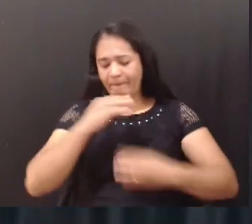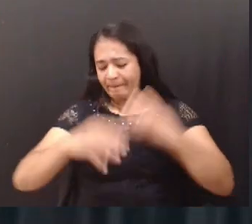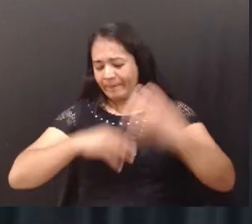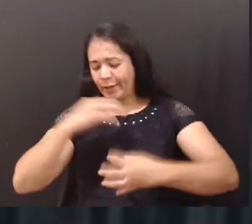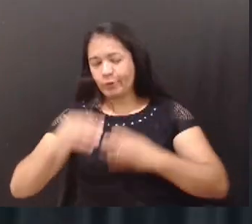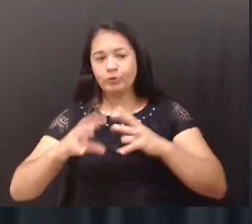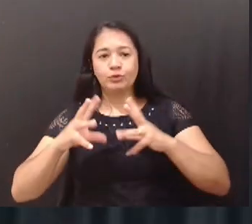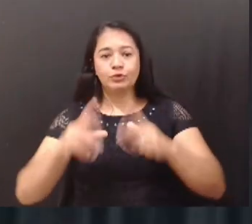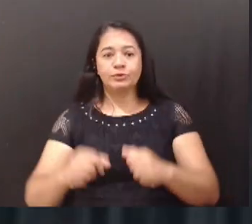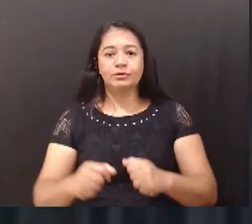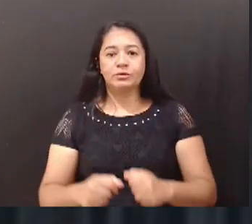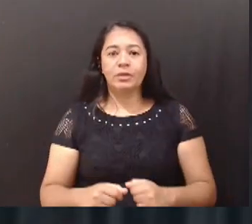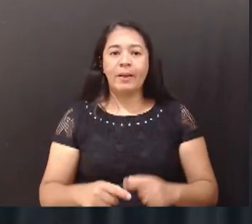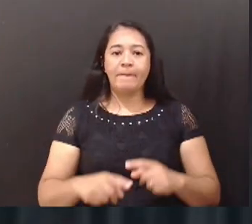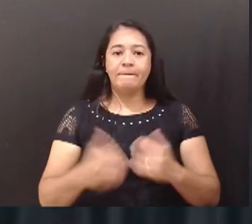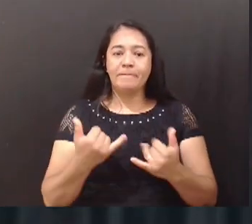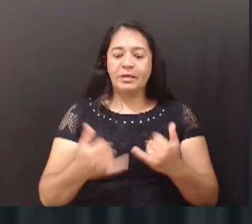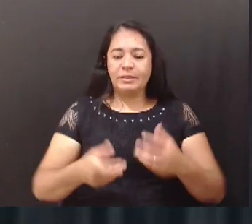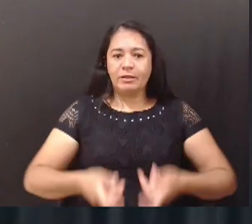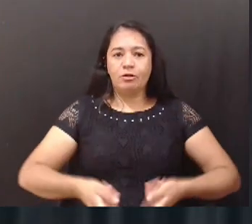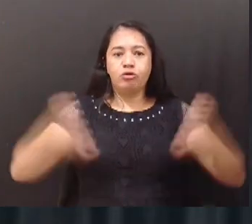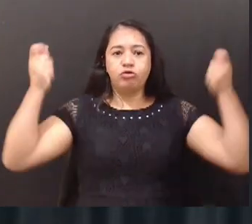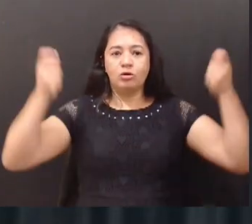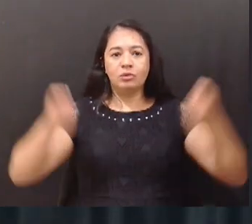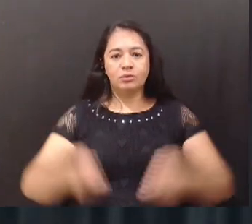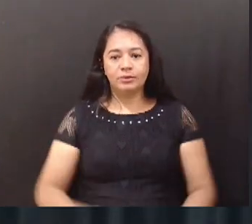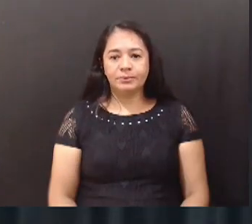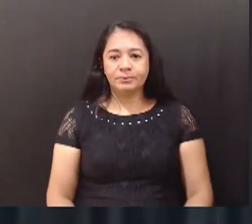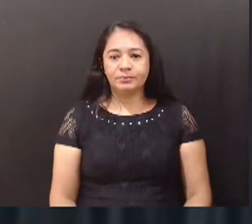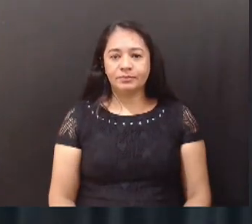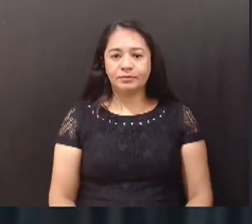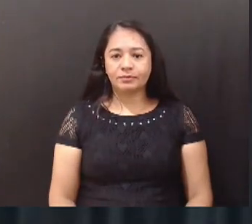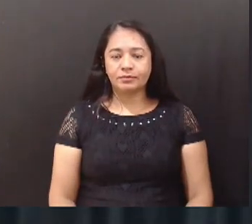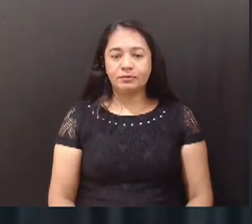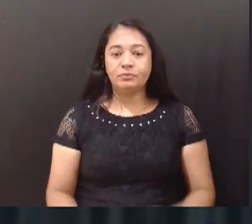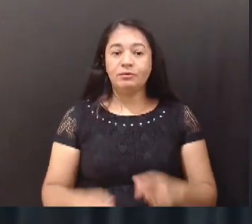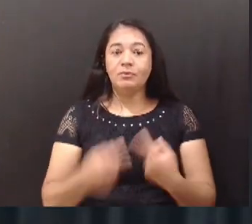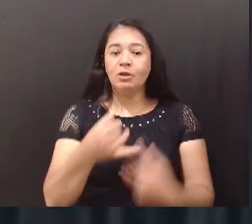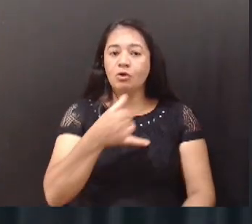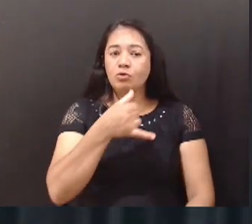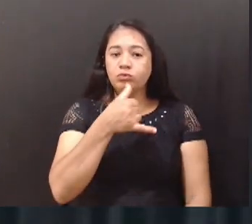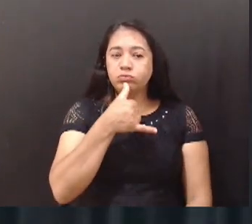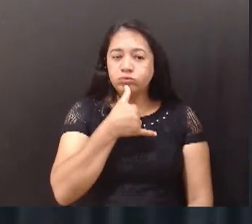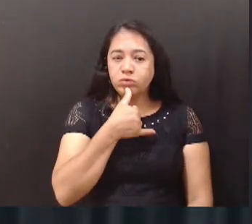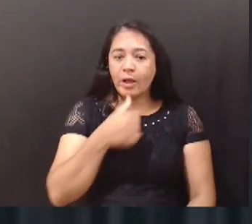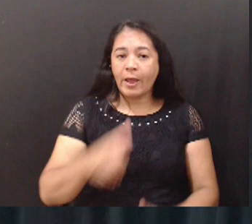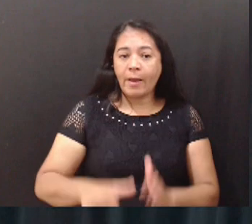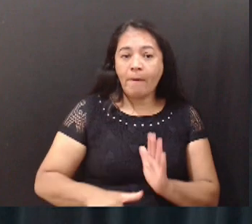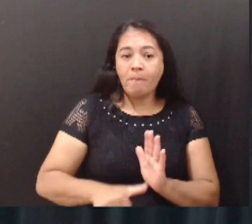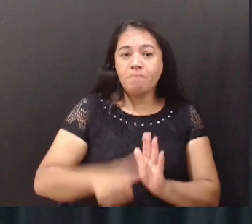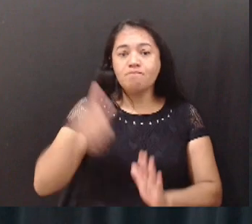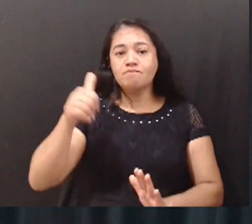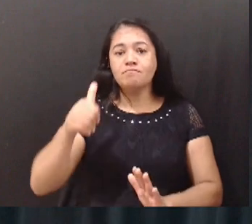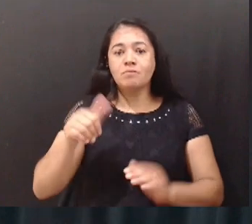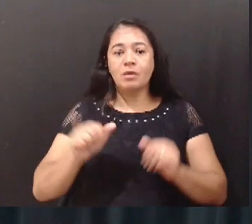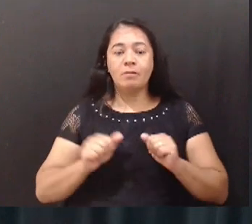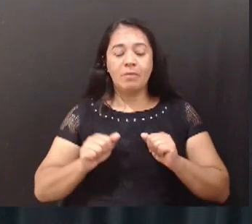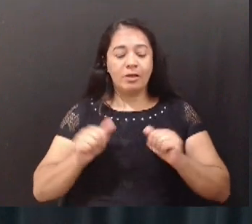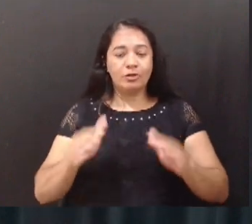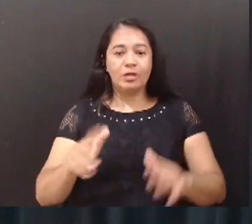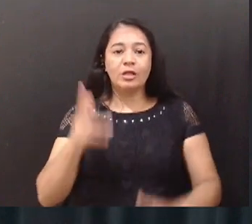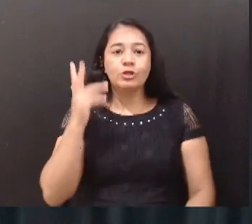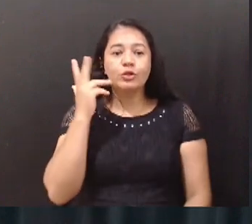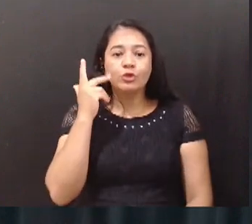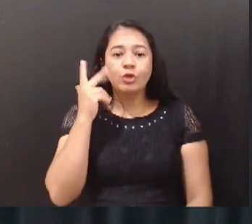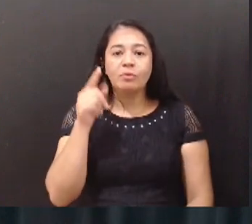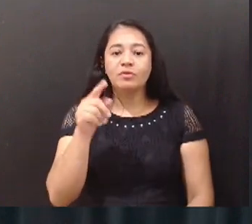puxasse a toalha da mesa e derrubasse tudo. Exato. E a tristeza, esse primeiro passo de tristeza é natural, porque você tem que